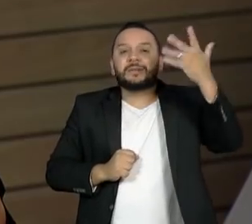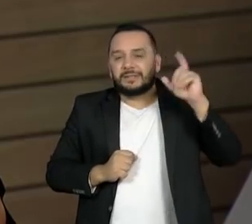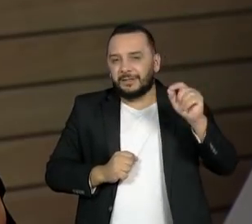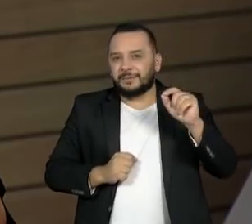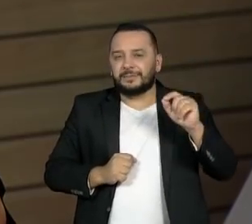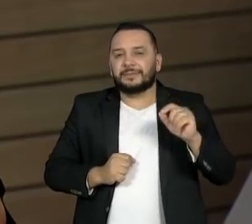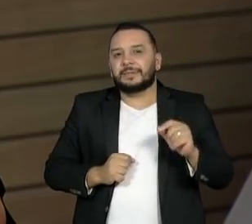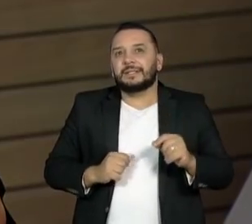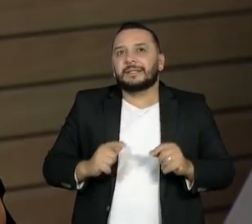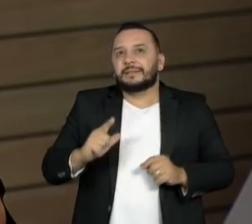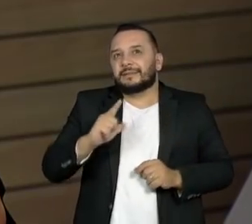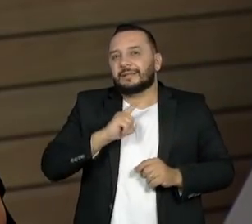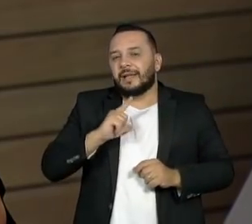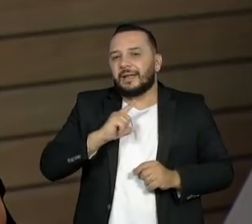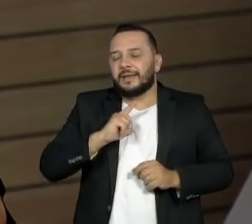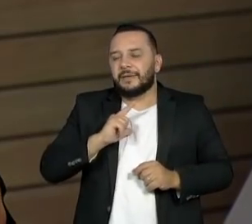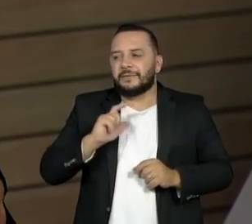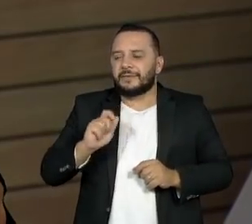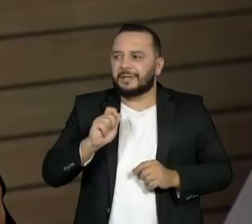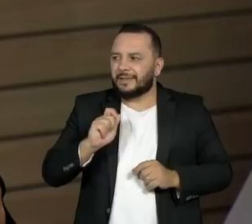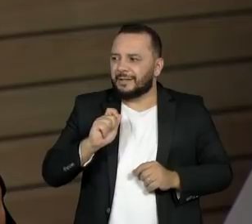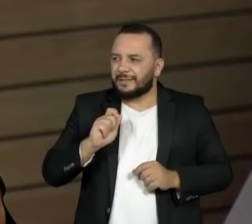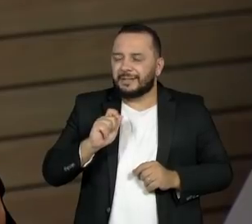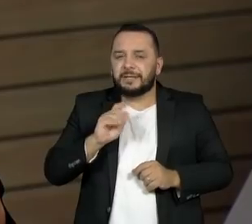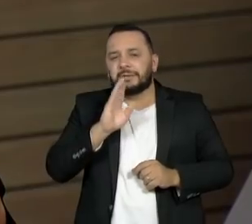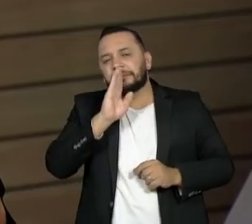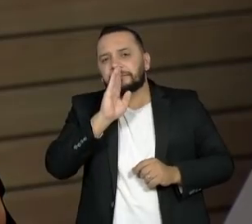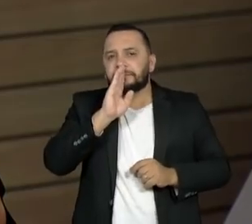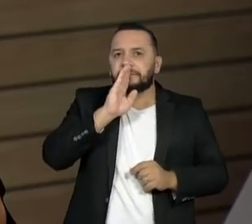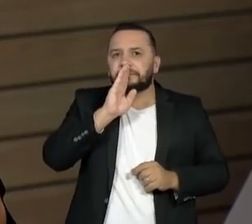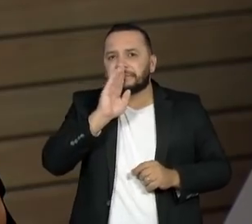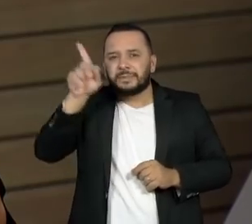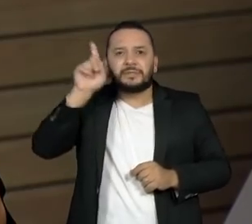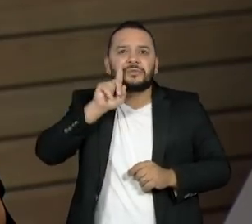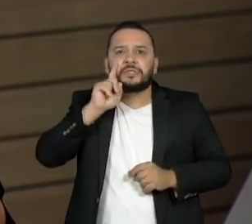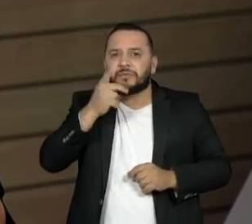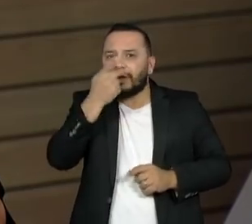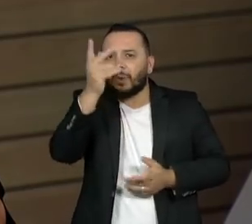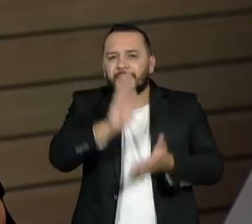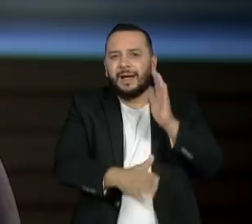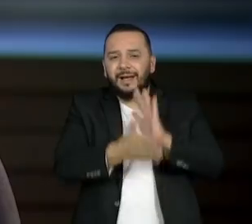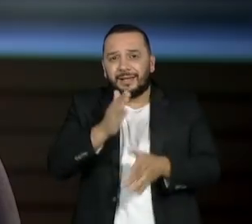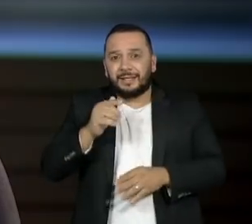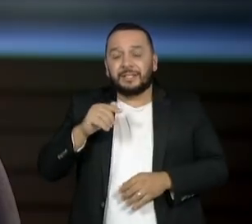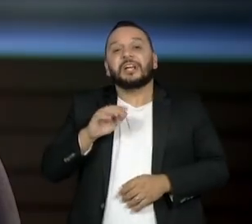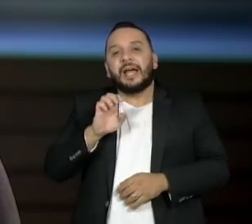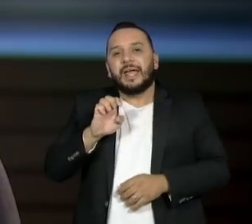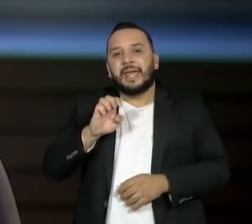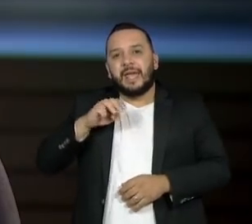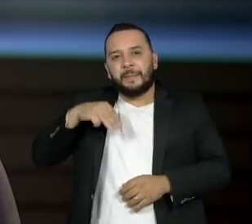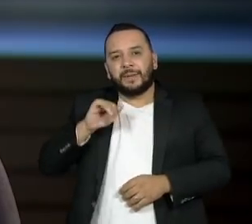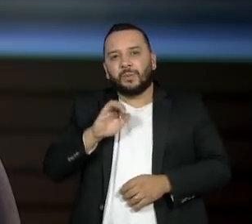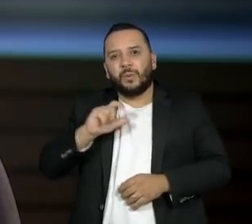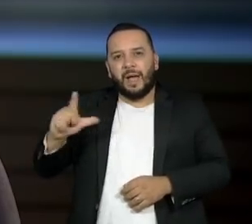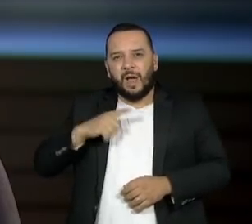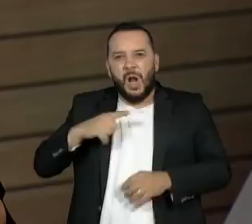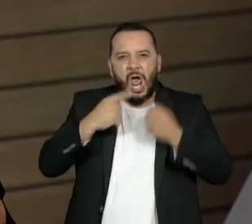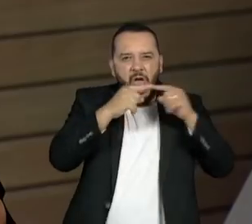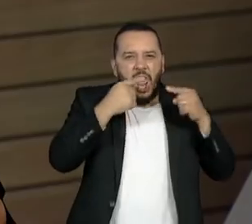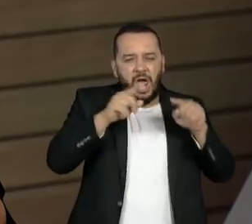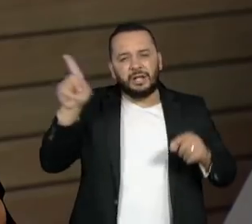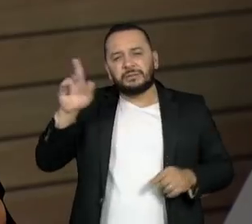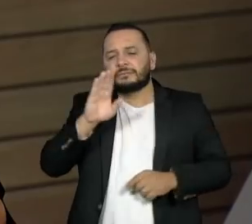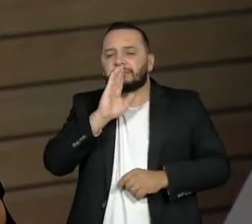um silêncio muito... que ajudou muito, né, dos Estados Unidos. Se houver democrata Joe Biden na